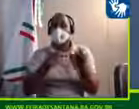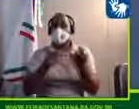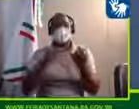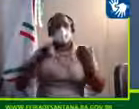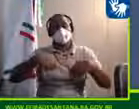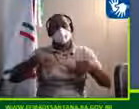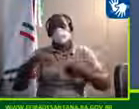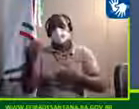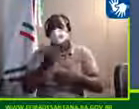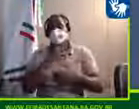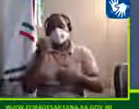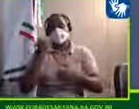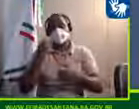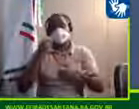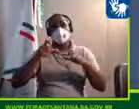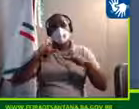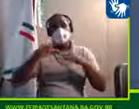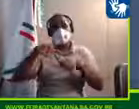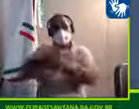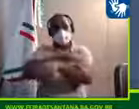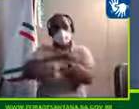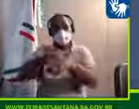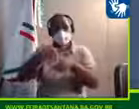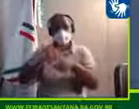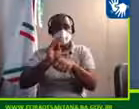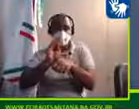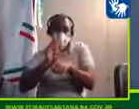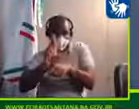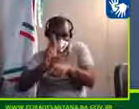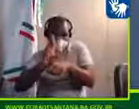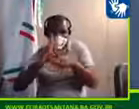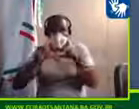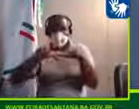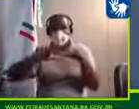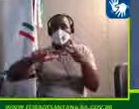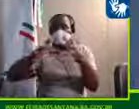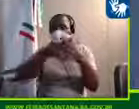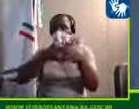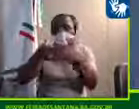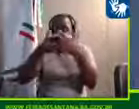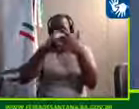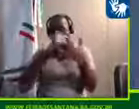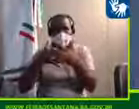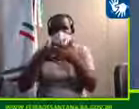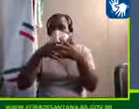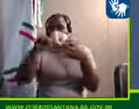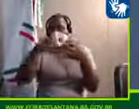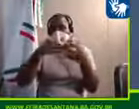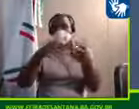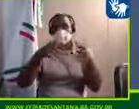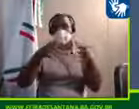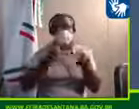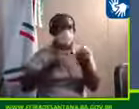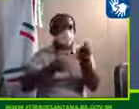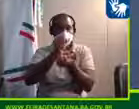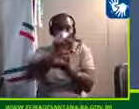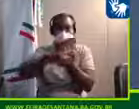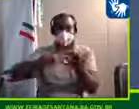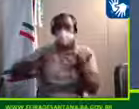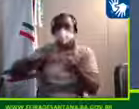aqui. 80 a 85% de todo o tráfego de transportes de carga do Brasil passam por Feira de